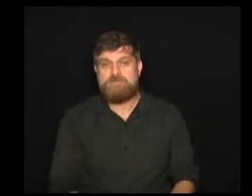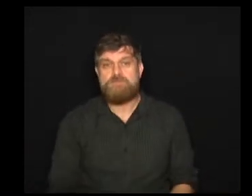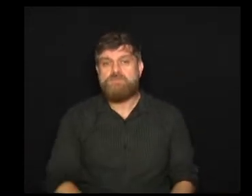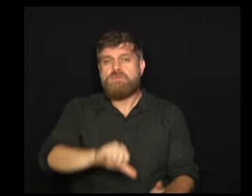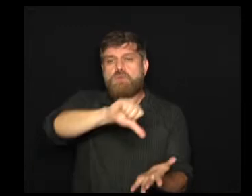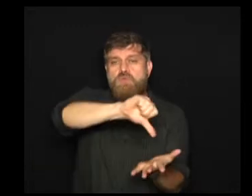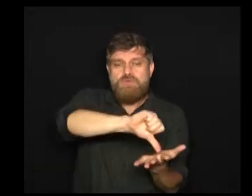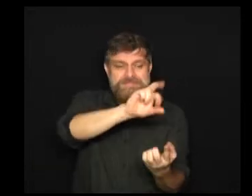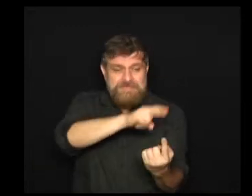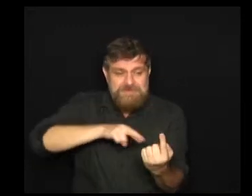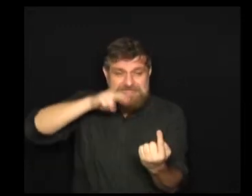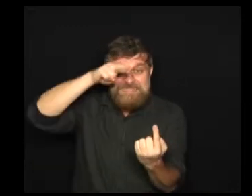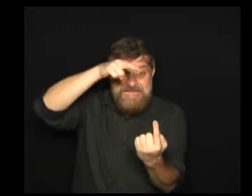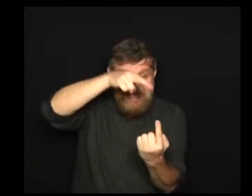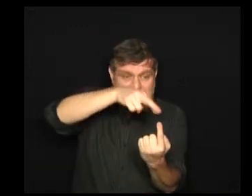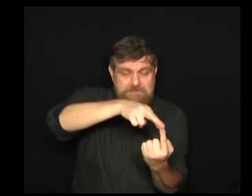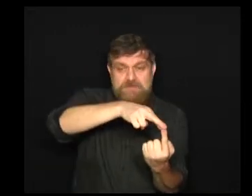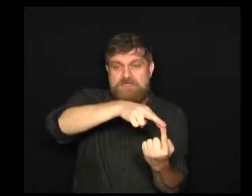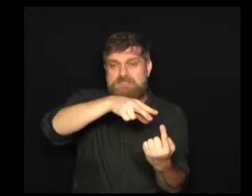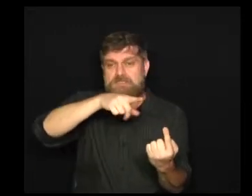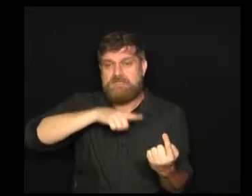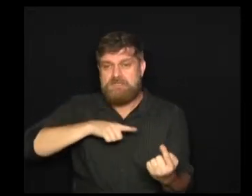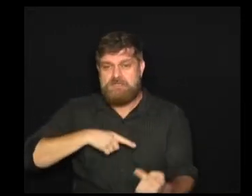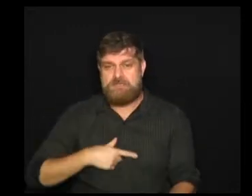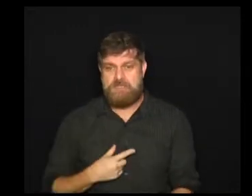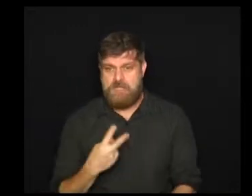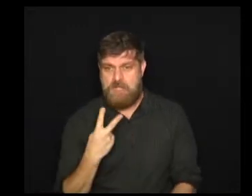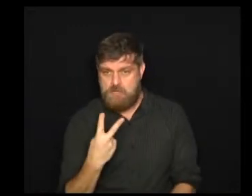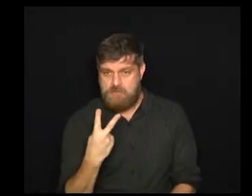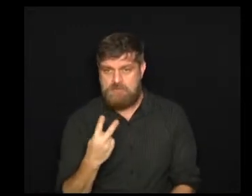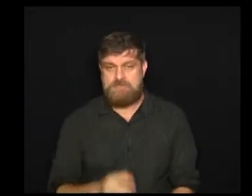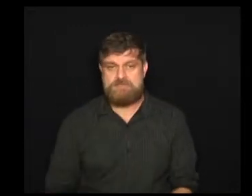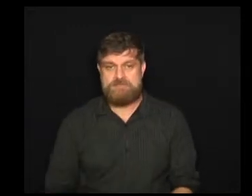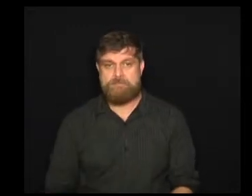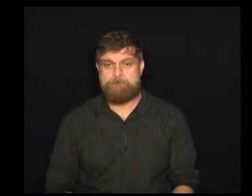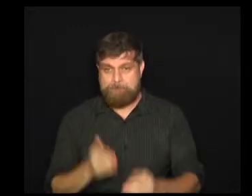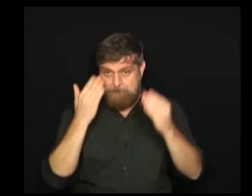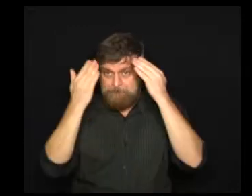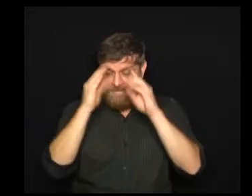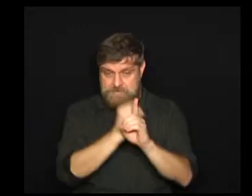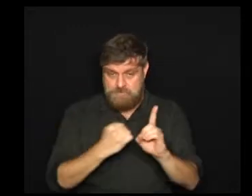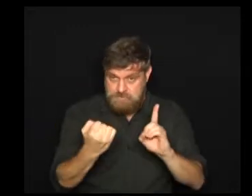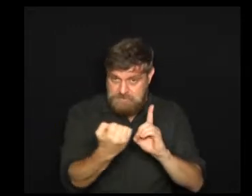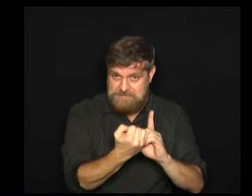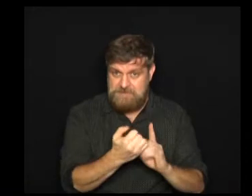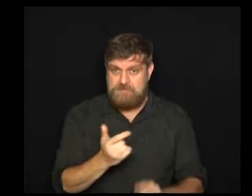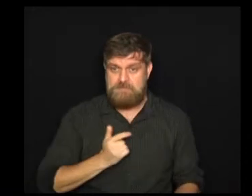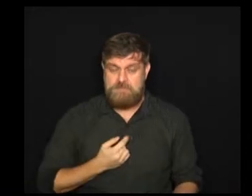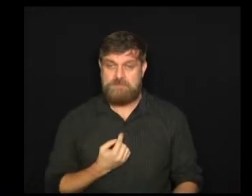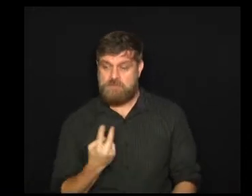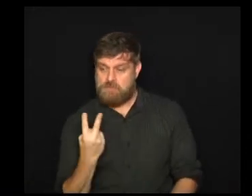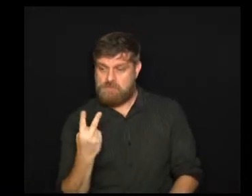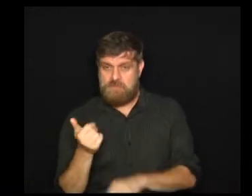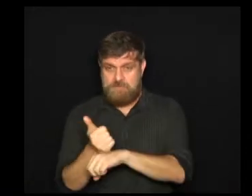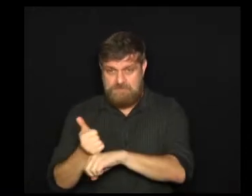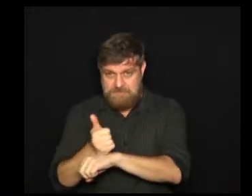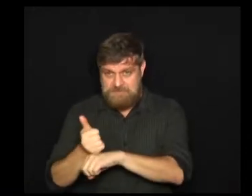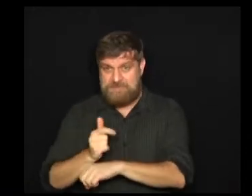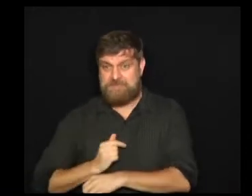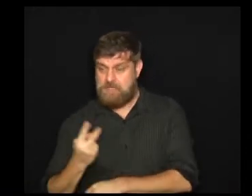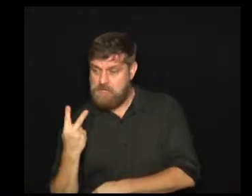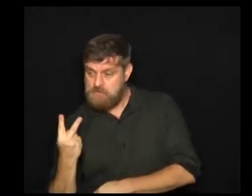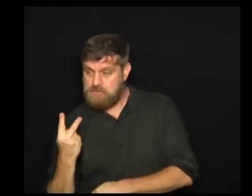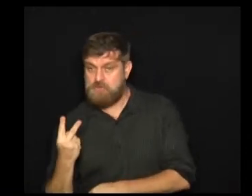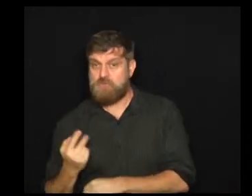de referência, ele tem uma dupla psicossocial, aliás, eu coloco uma dupla psicossocial, mas eu tenho lá 2 psicólogas